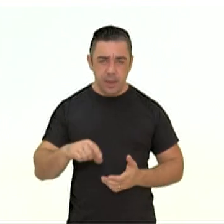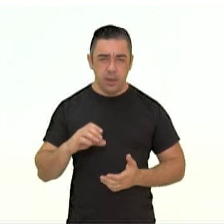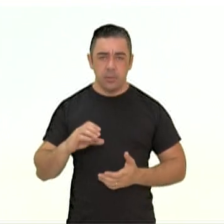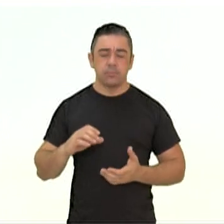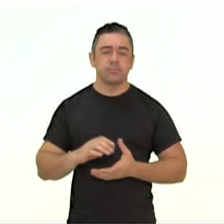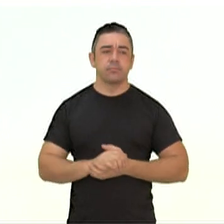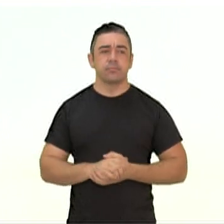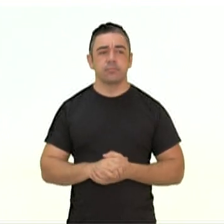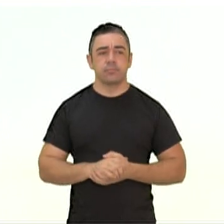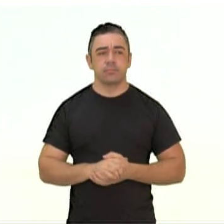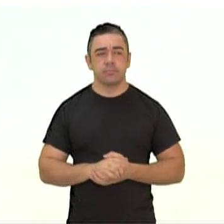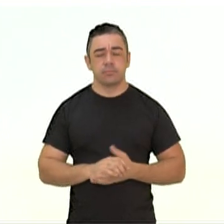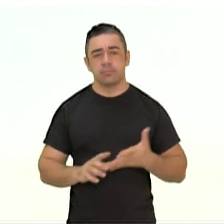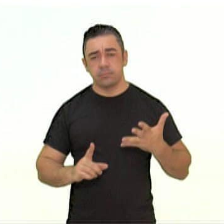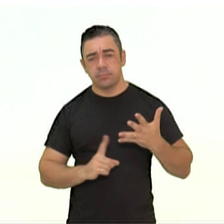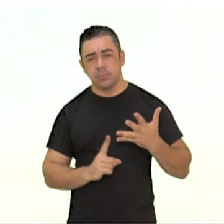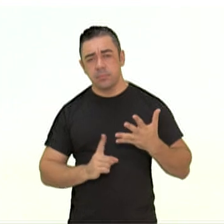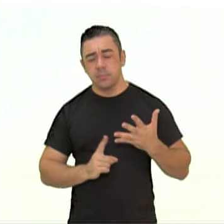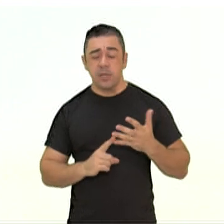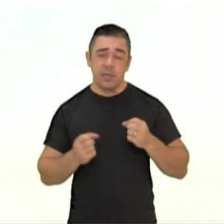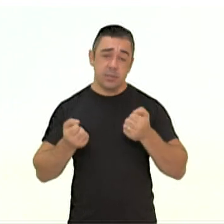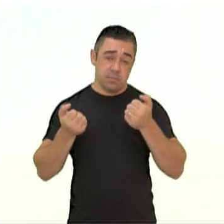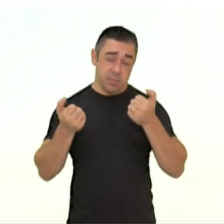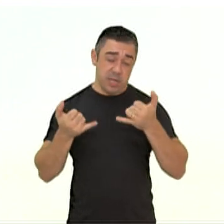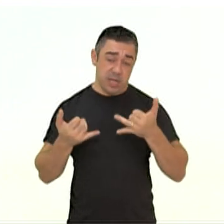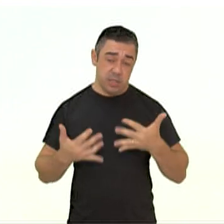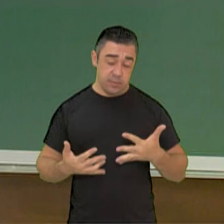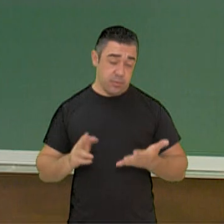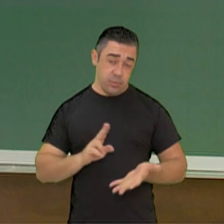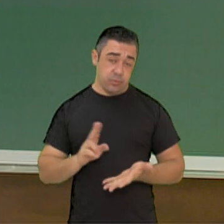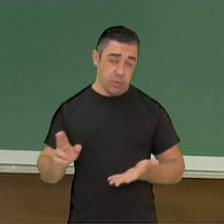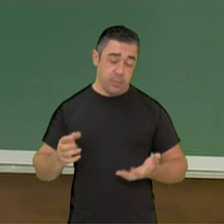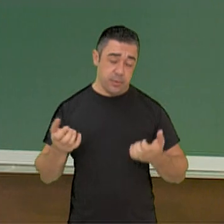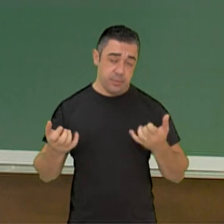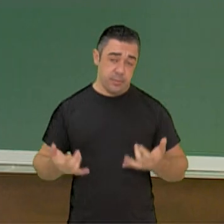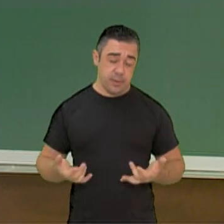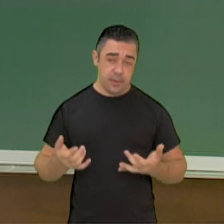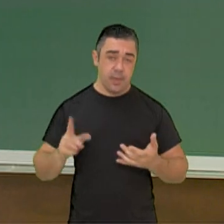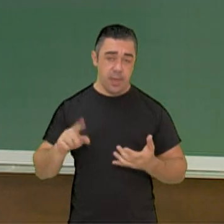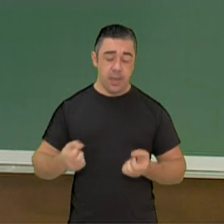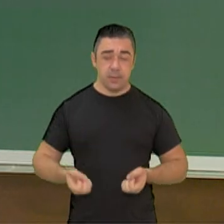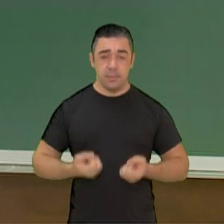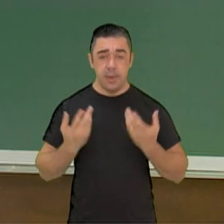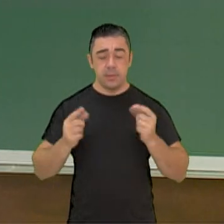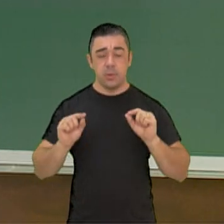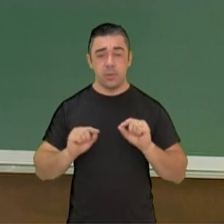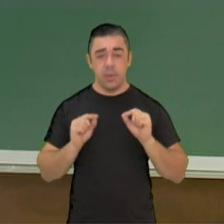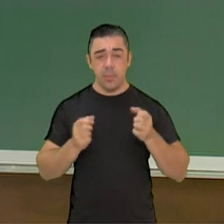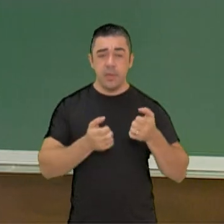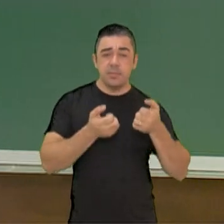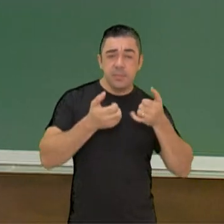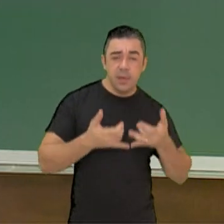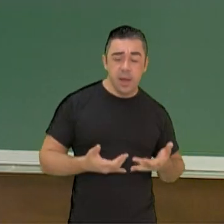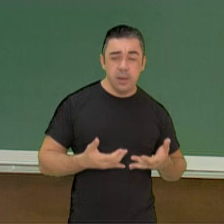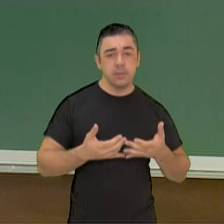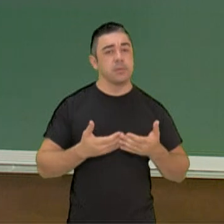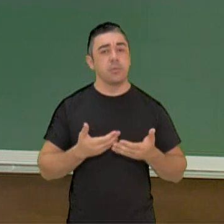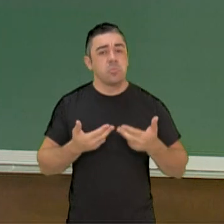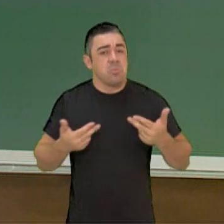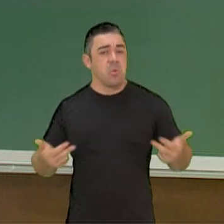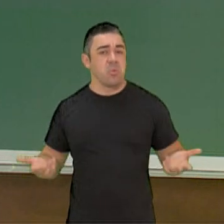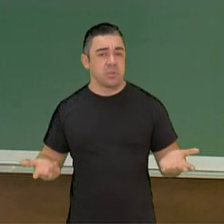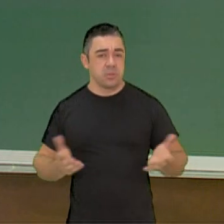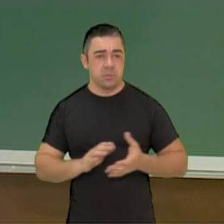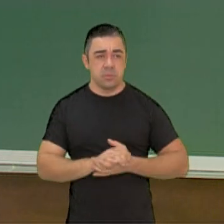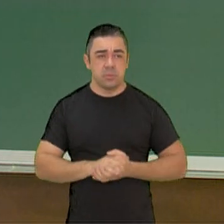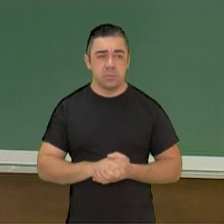conclusão. E as explicativas, como o próprio nome já diz, expressam uma explicação de algo, tá